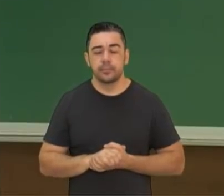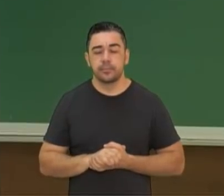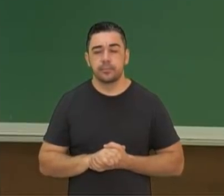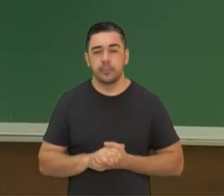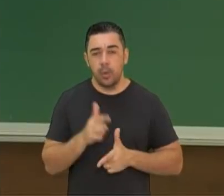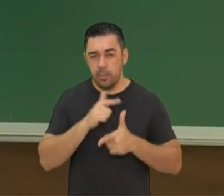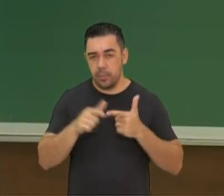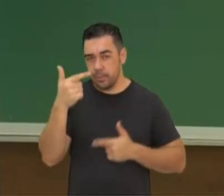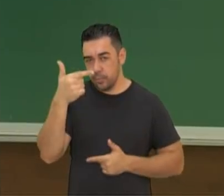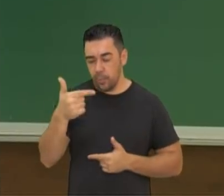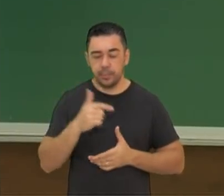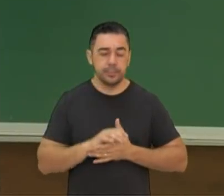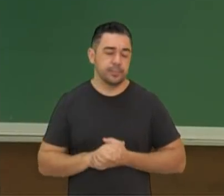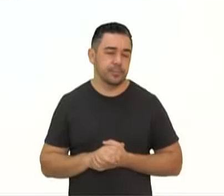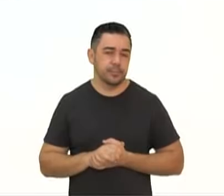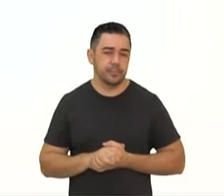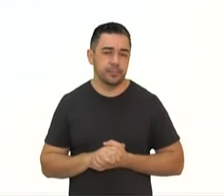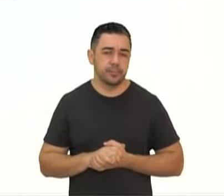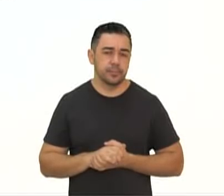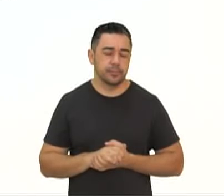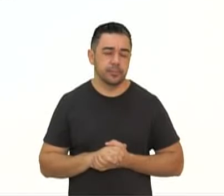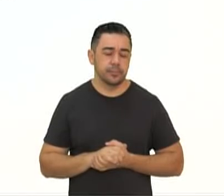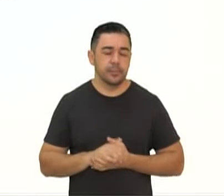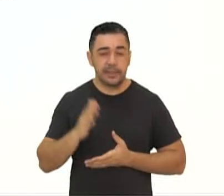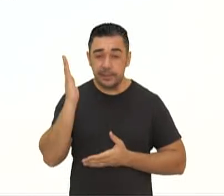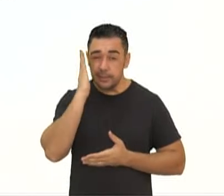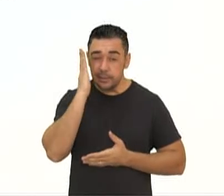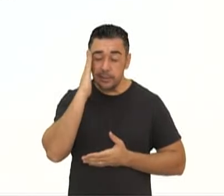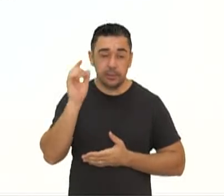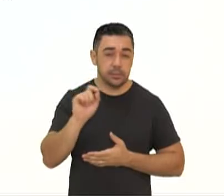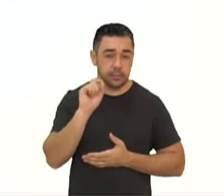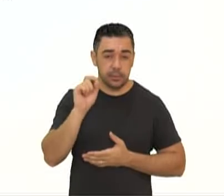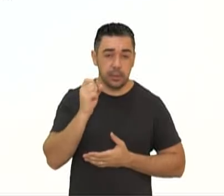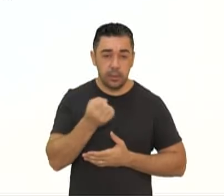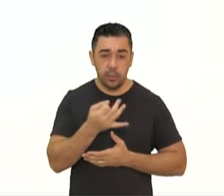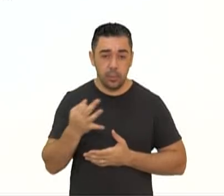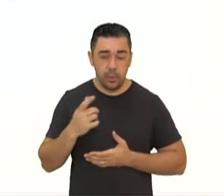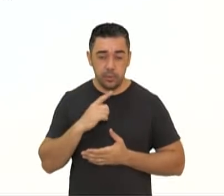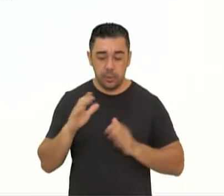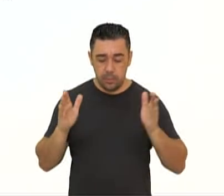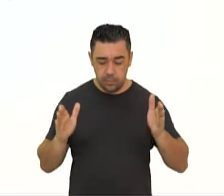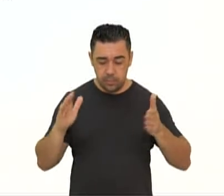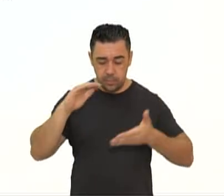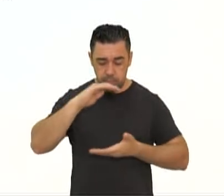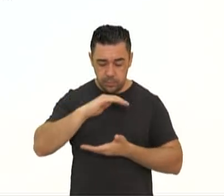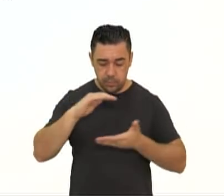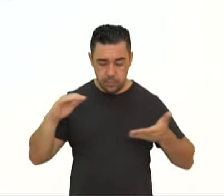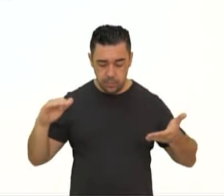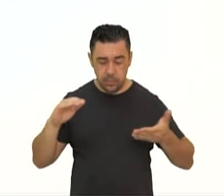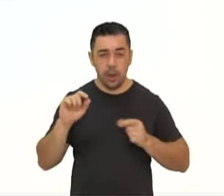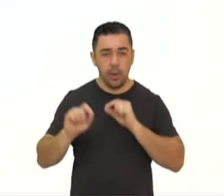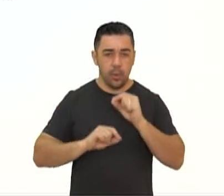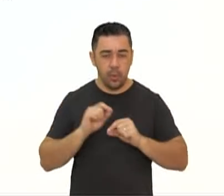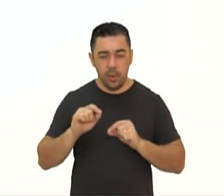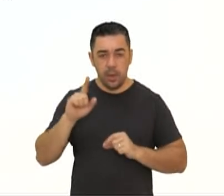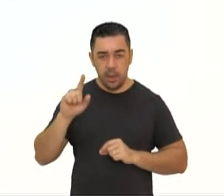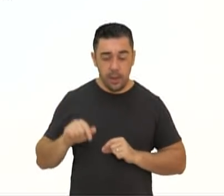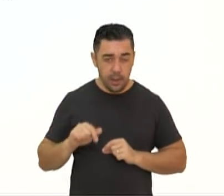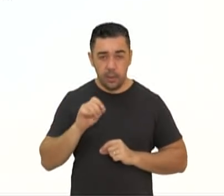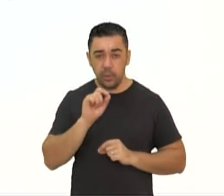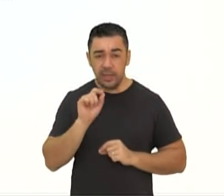O problema 2, ele fala assim para nós. Sabe-se que o volume de um paralelepípedo é o produto da área da base pela sua